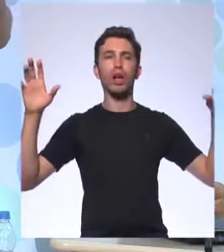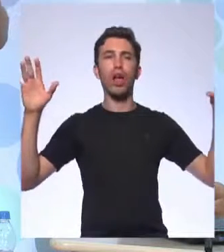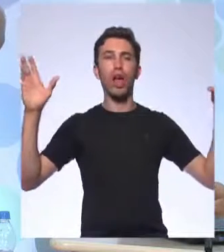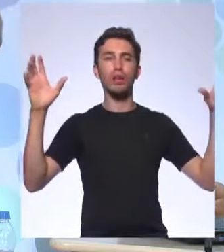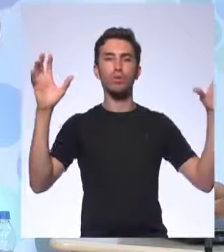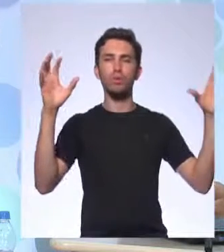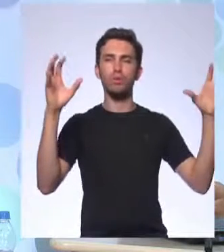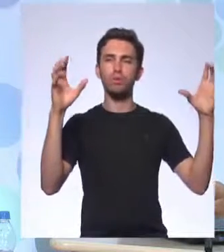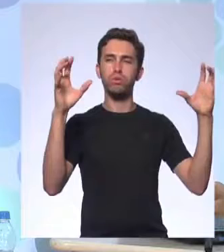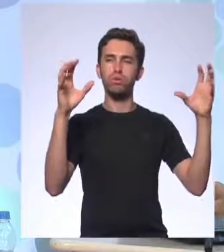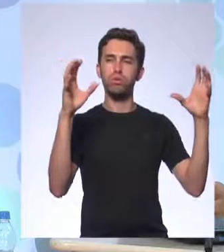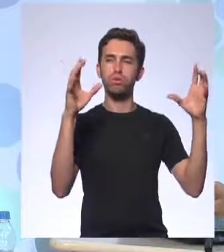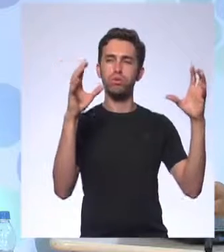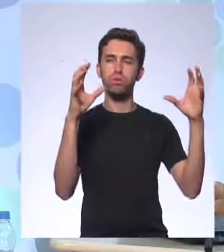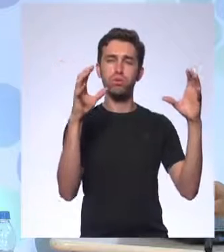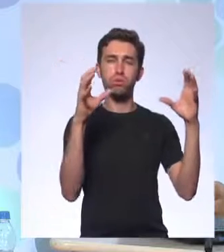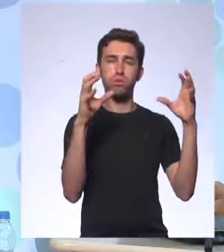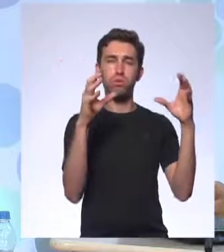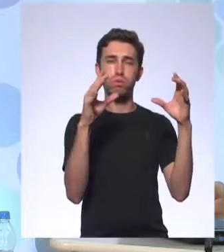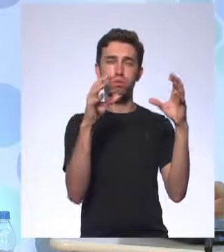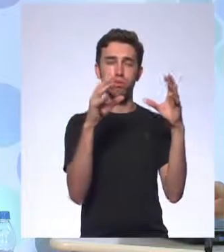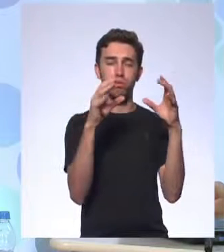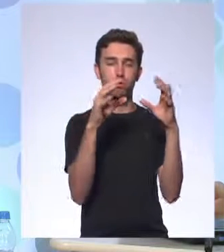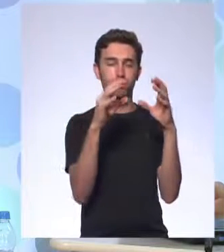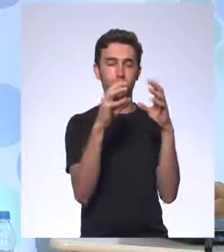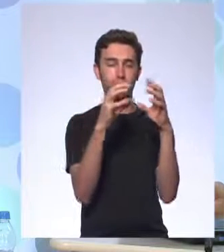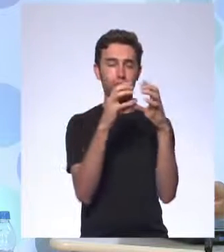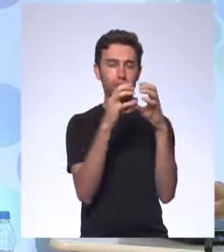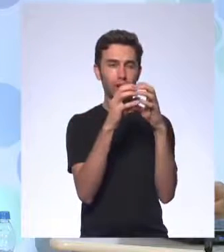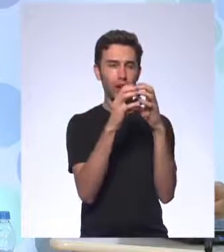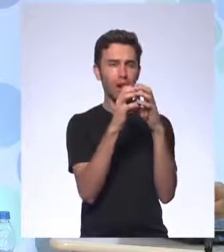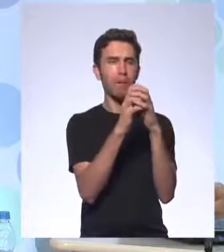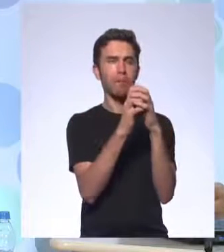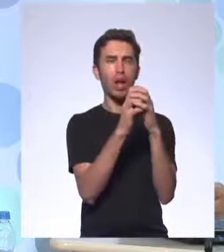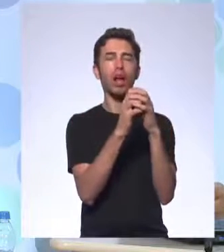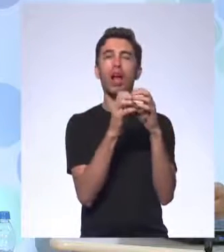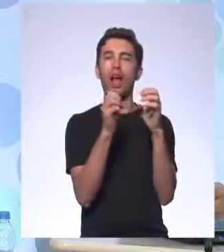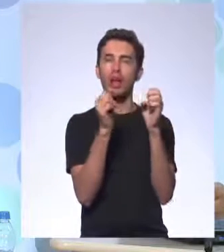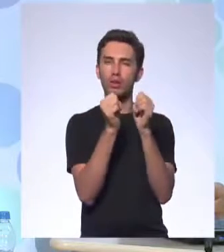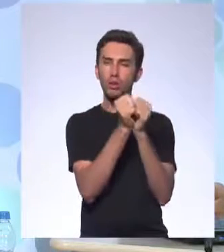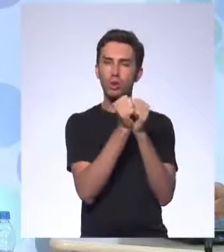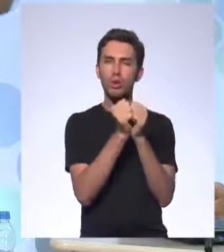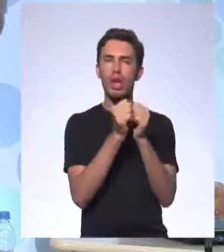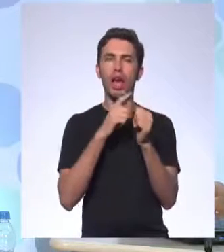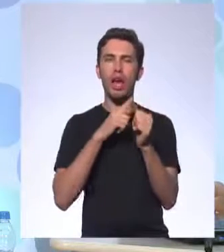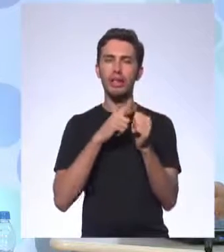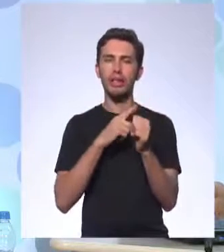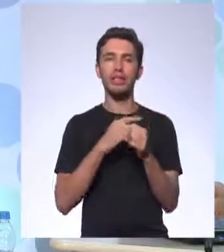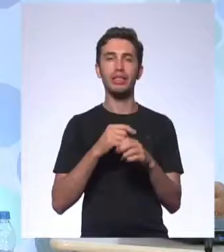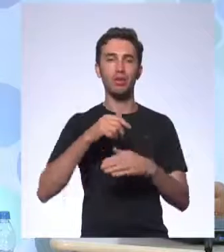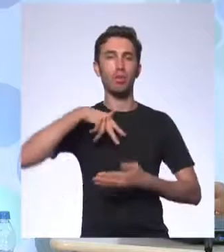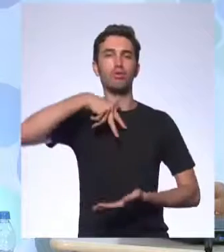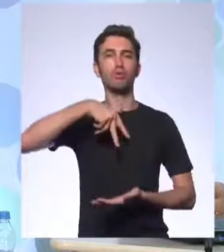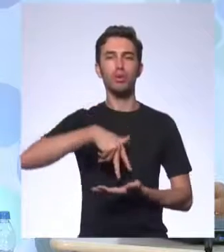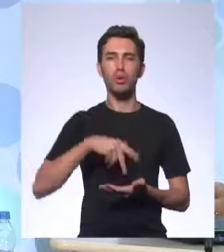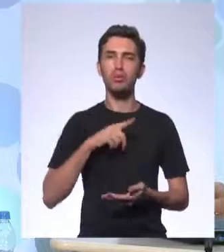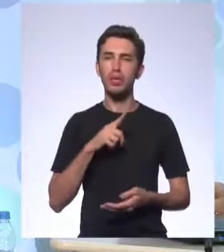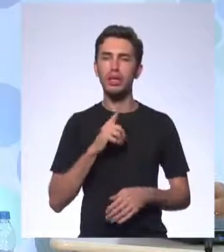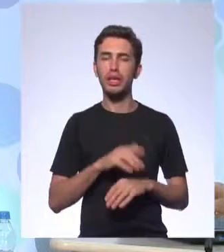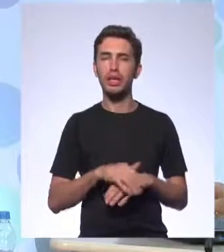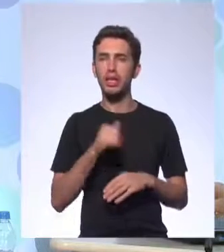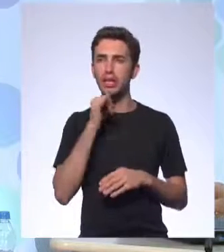digamos assim, se contraindo, até se formar numa estrela que tem ali uma certa autonomia, vai arrastando ali, pode estar arrastando